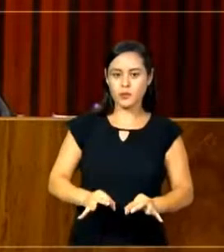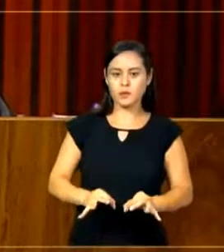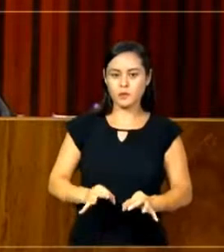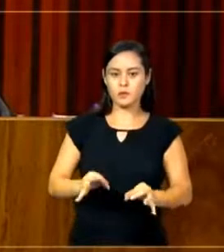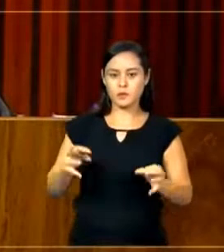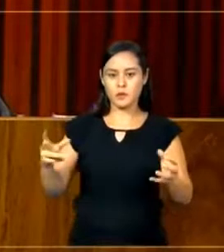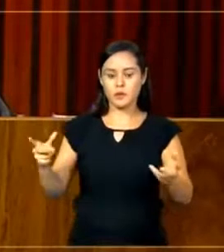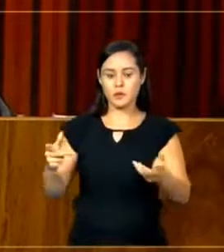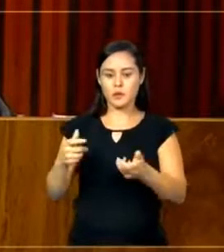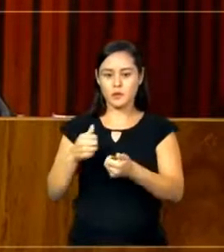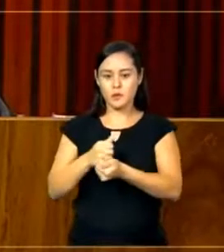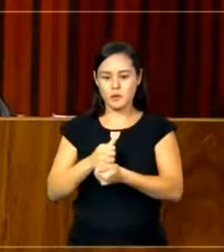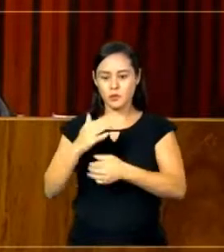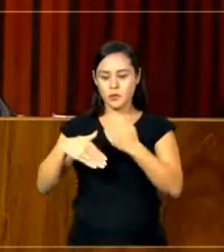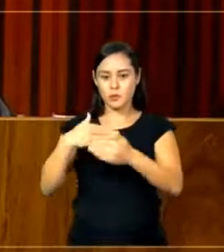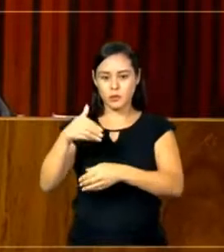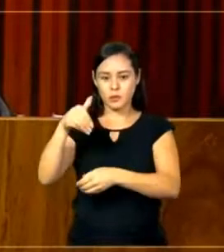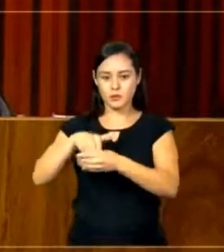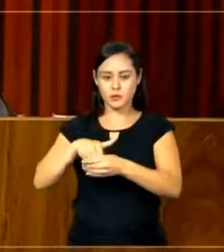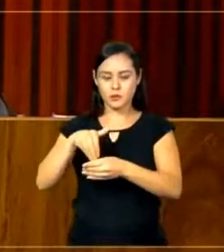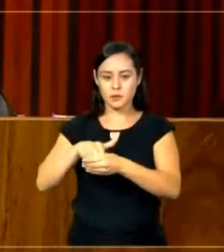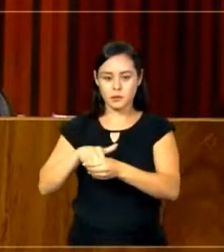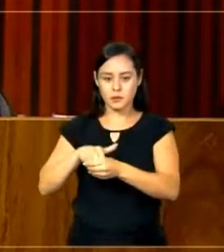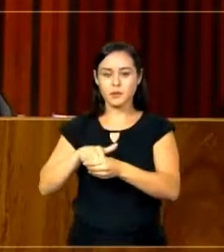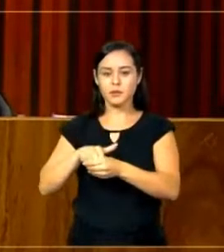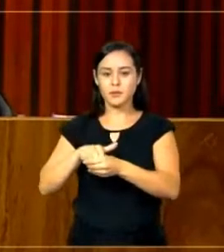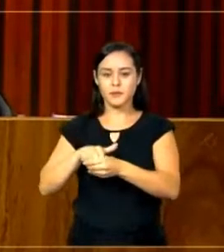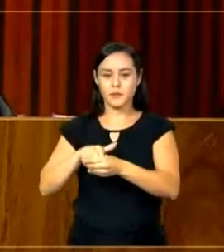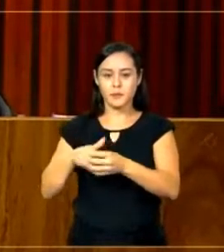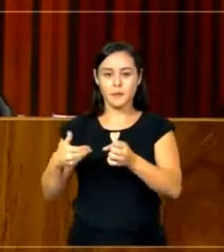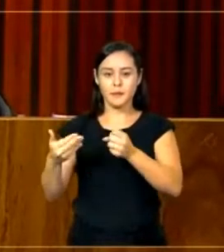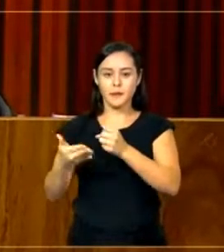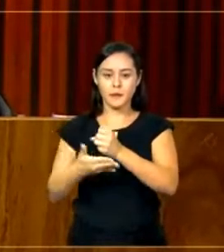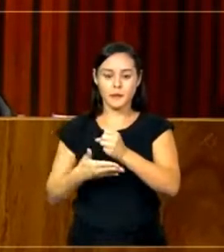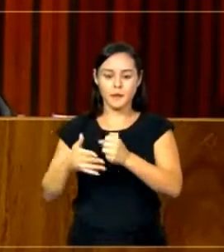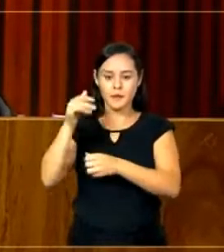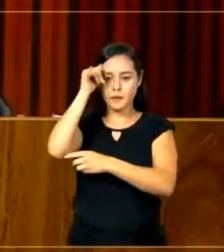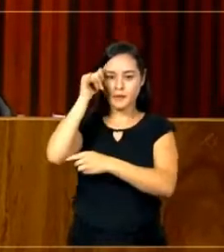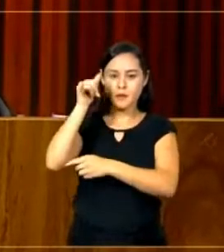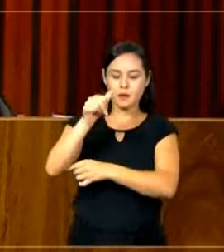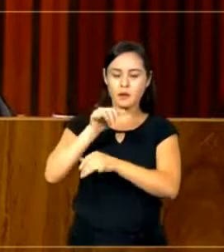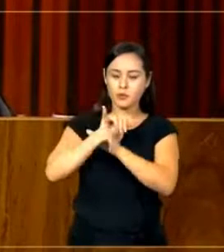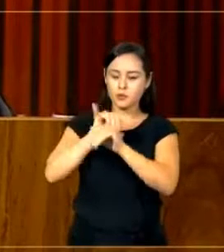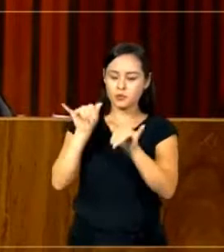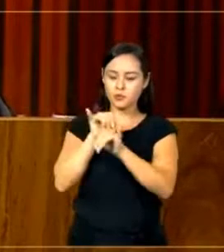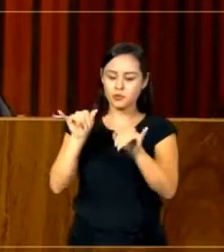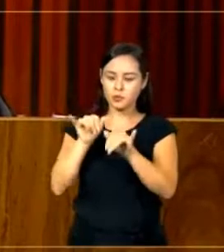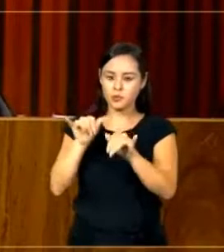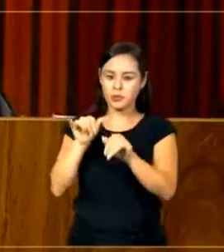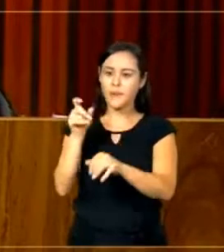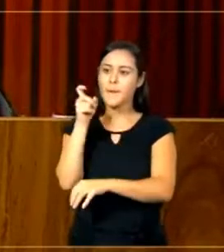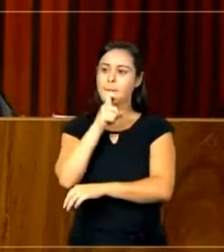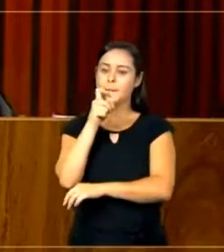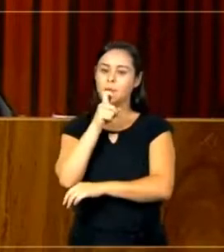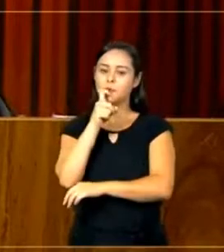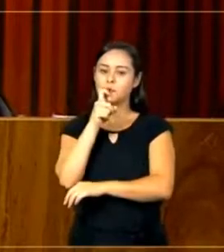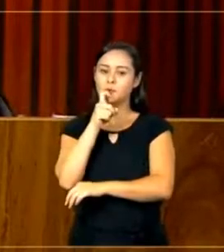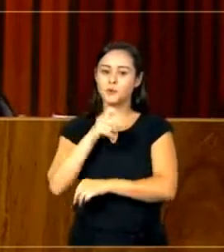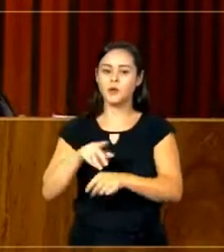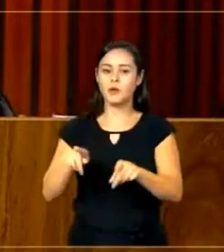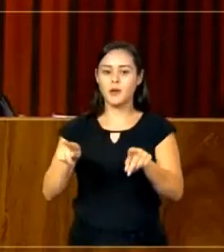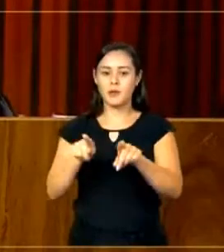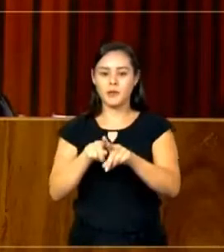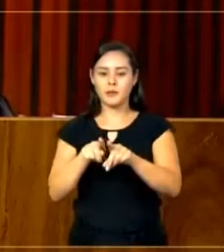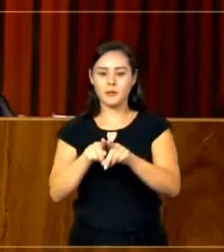de armas no processo eleitoral, essencialmente de modo a se evitar a divulgação de fatos falsos, de